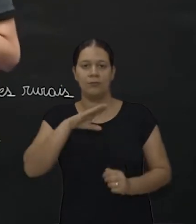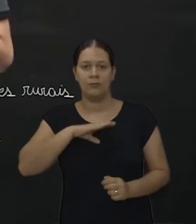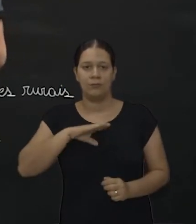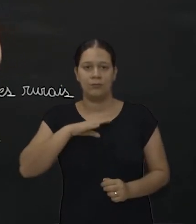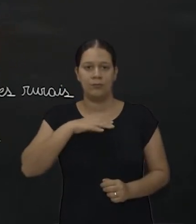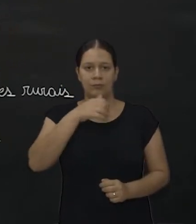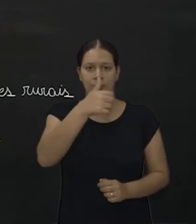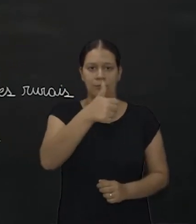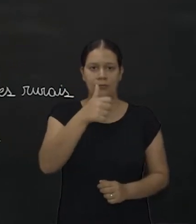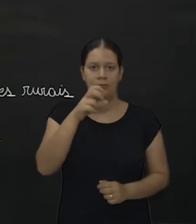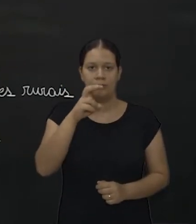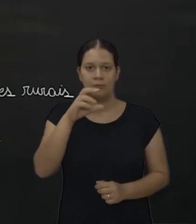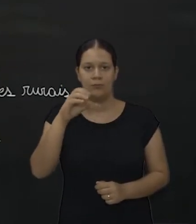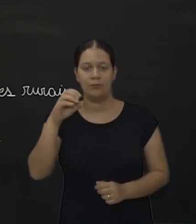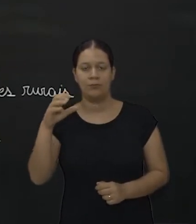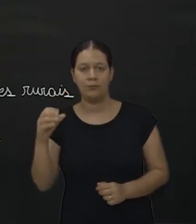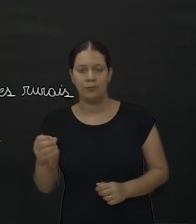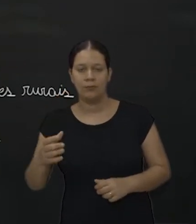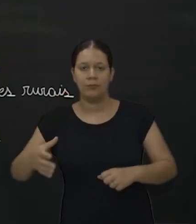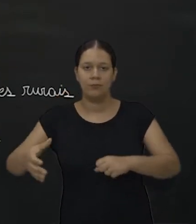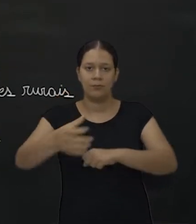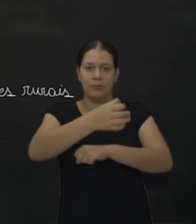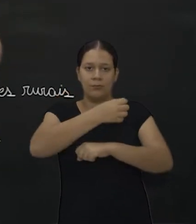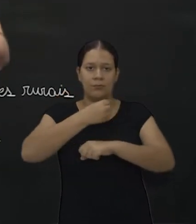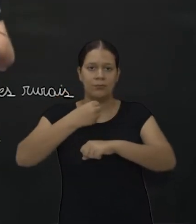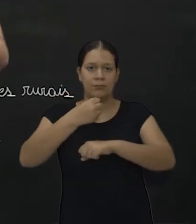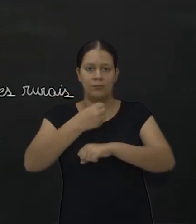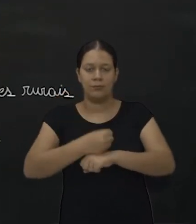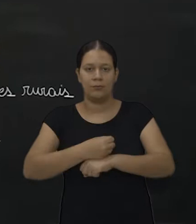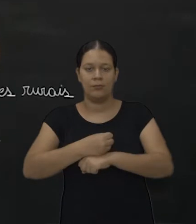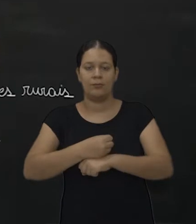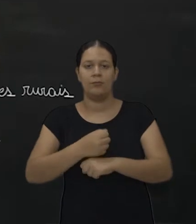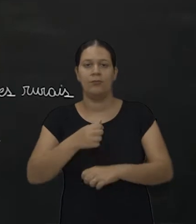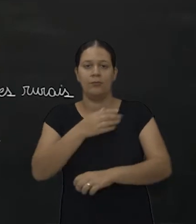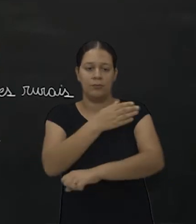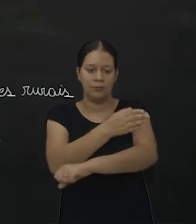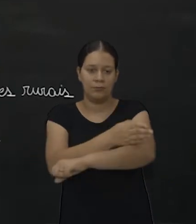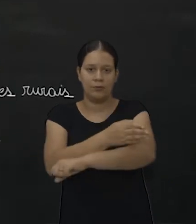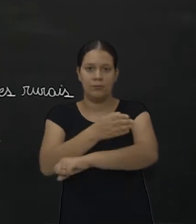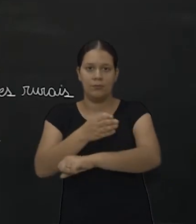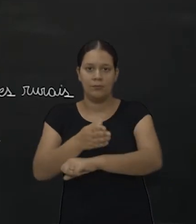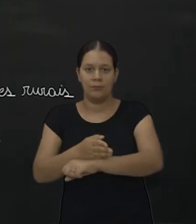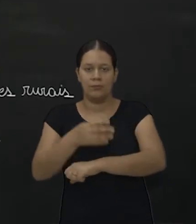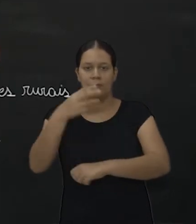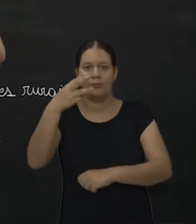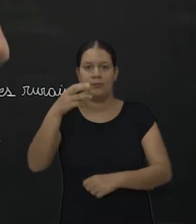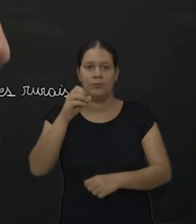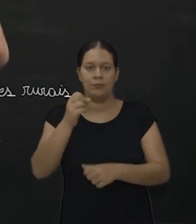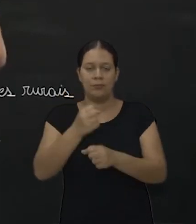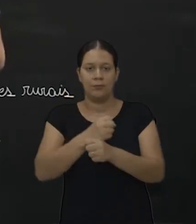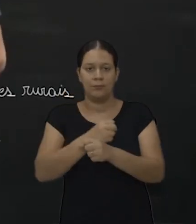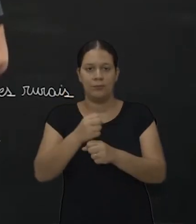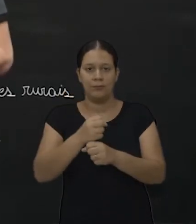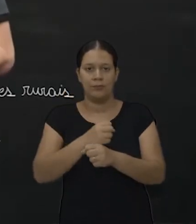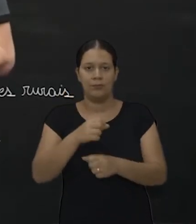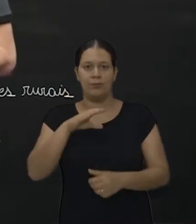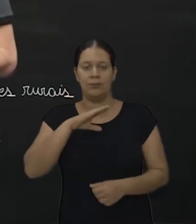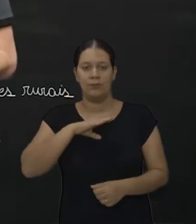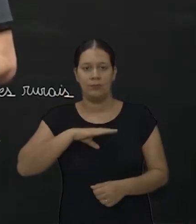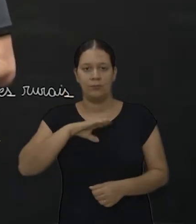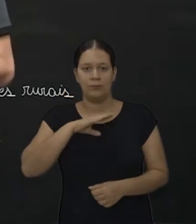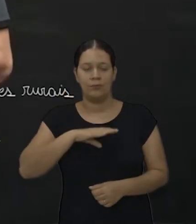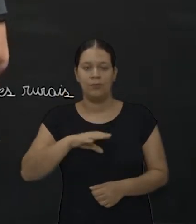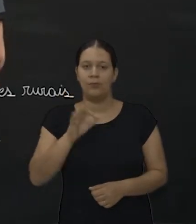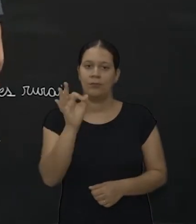seguida de uma imediata colonização. Teve um período de mais ou menos 30 anos em que os portugueses não iniciaram